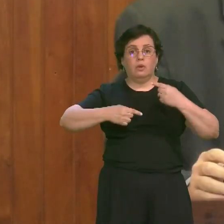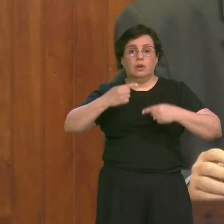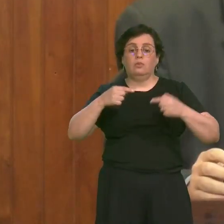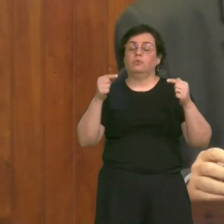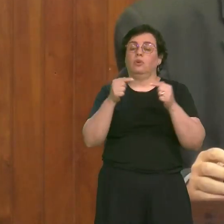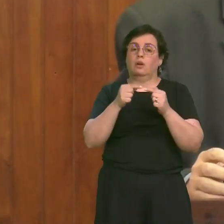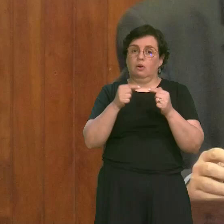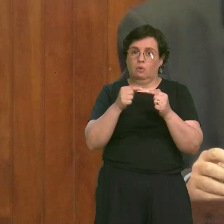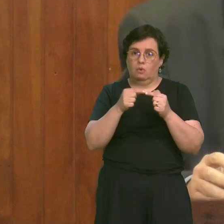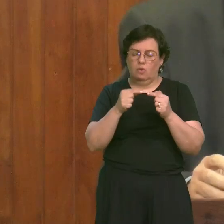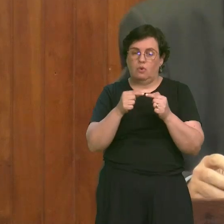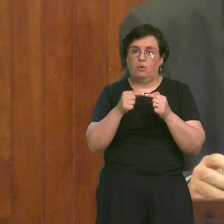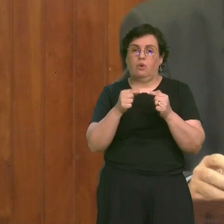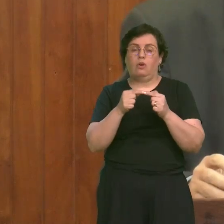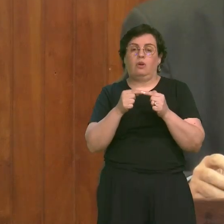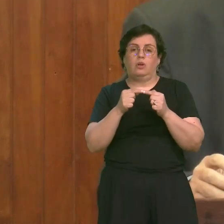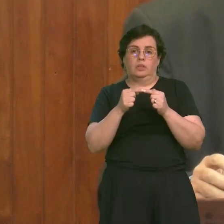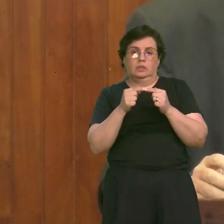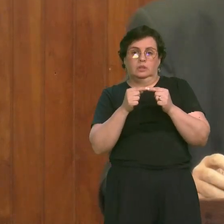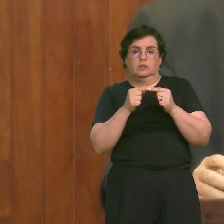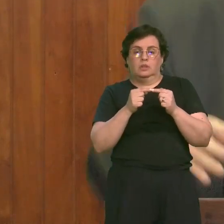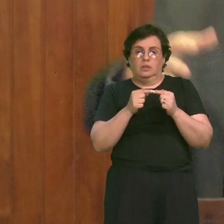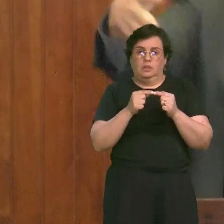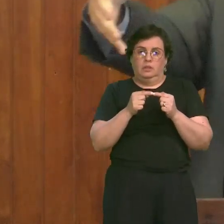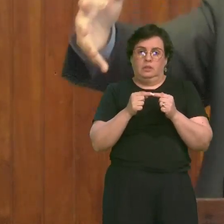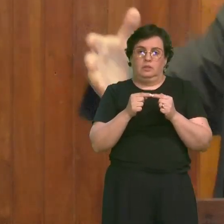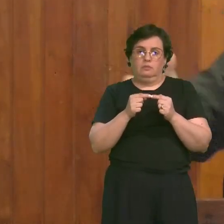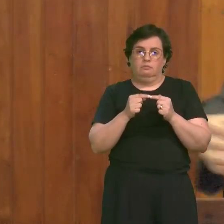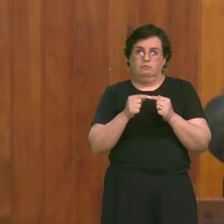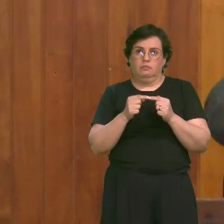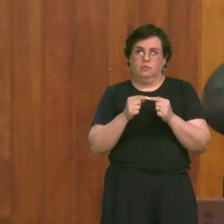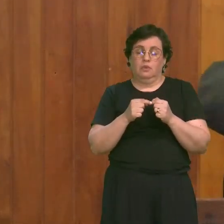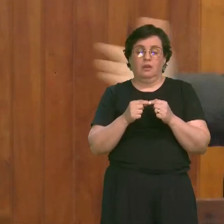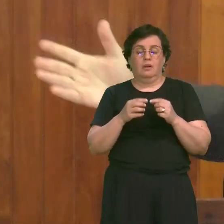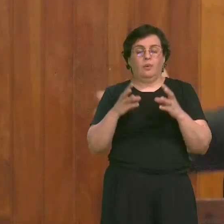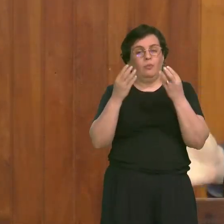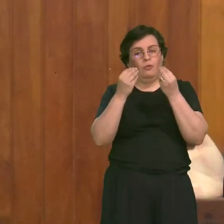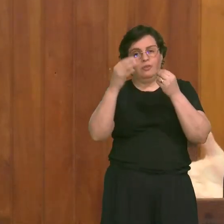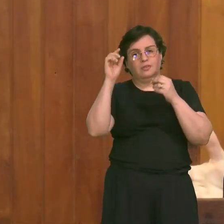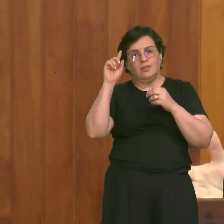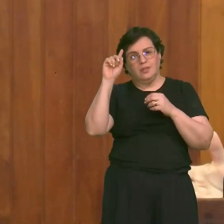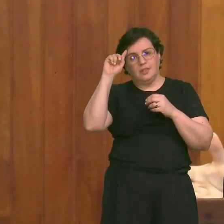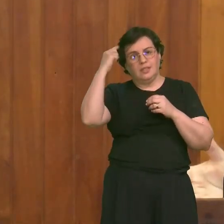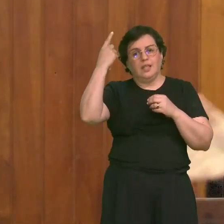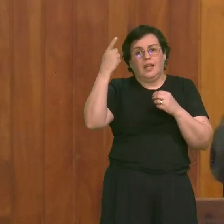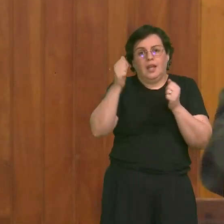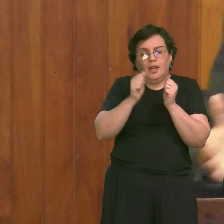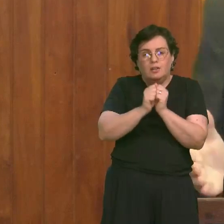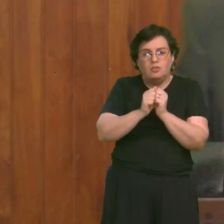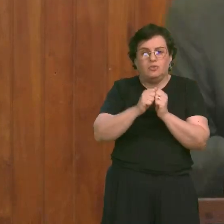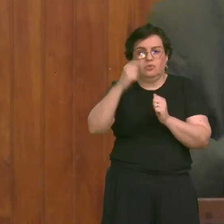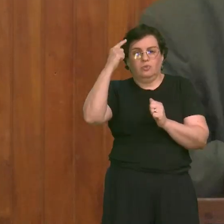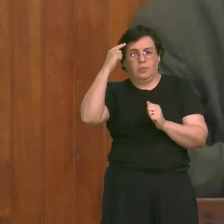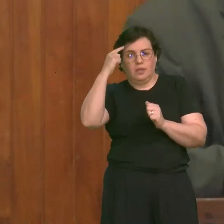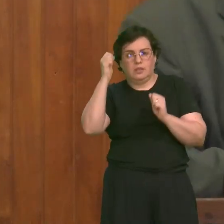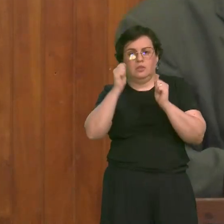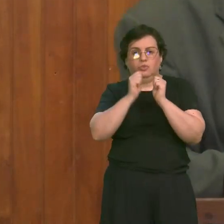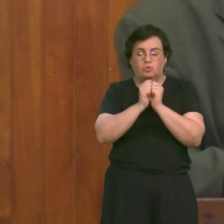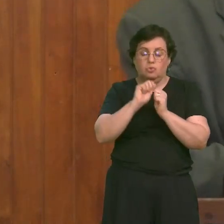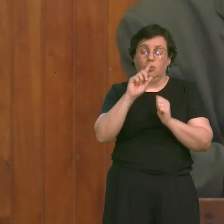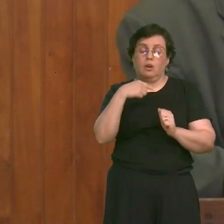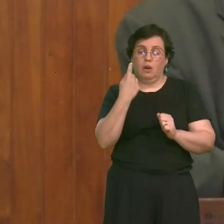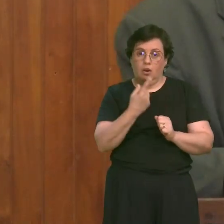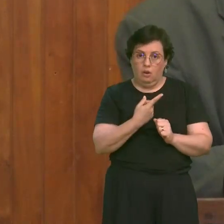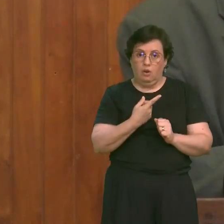acordos políticas são conjunto de ideias de plausibilidades nós estávamos e estamos